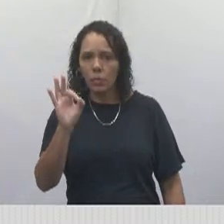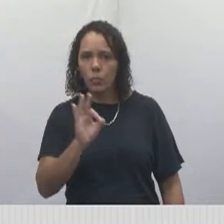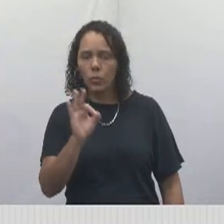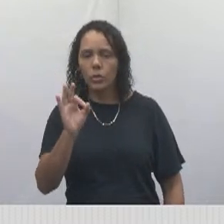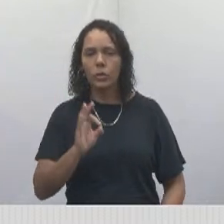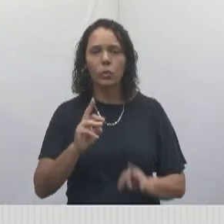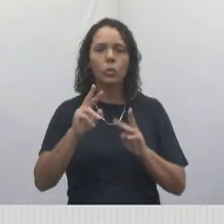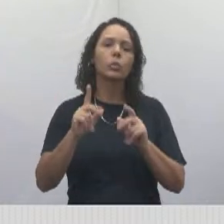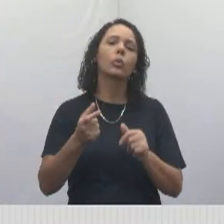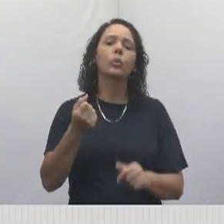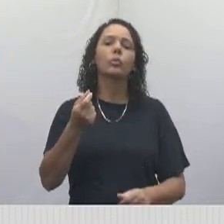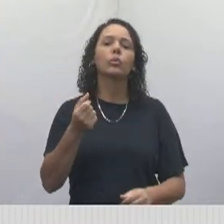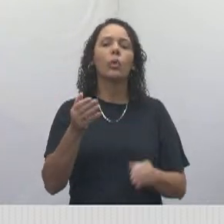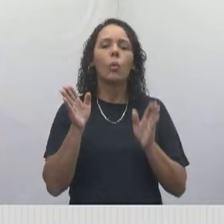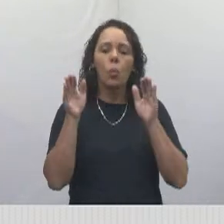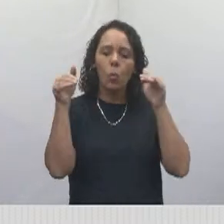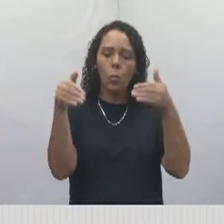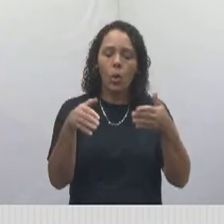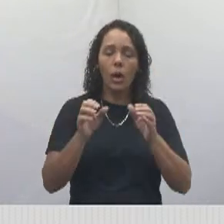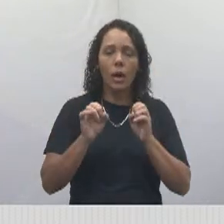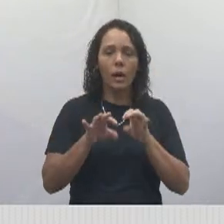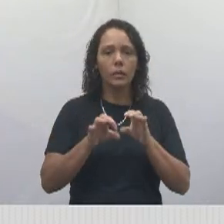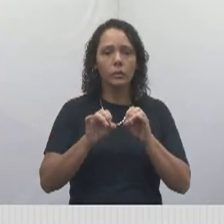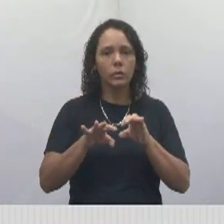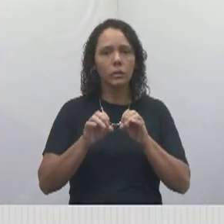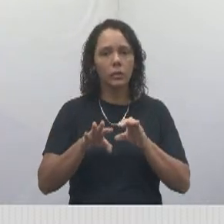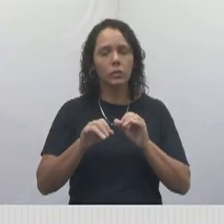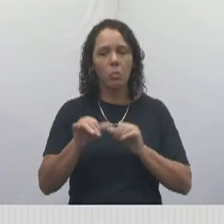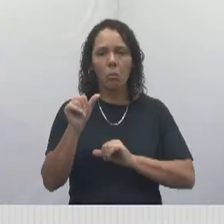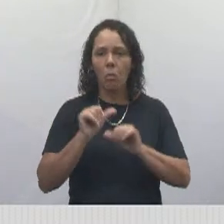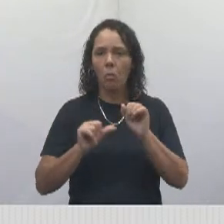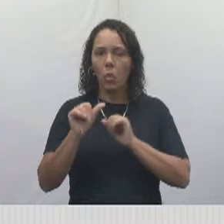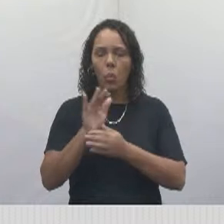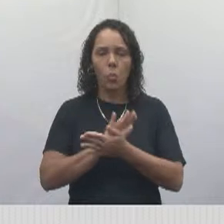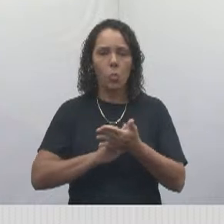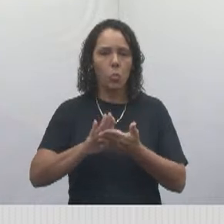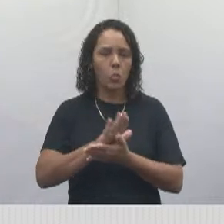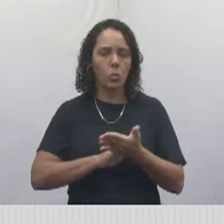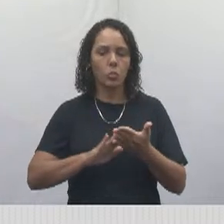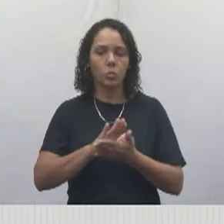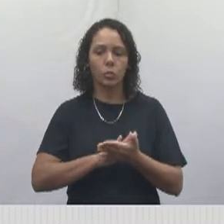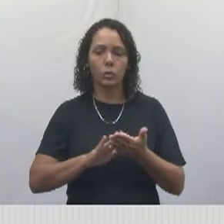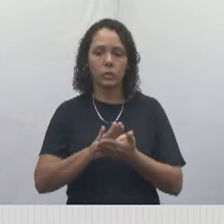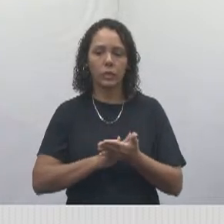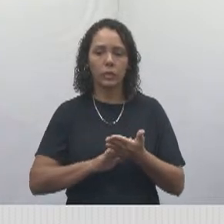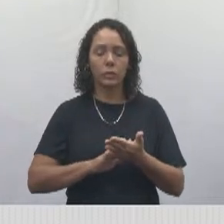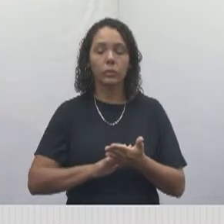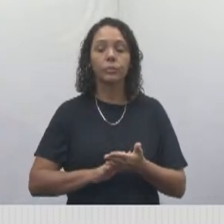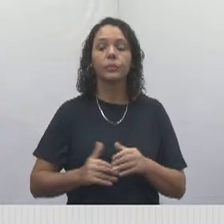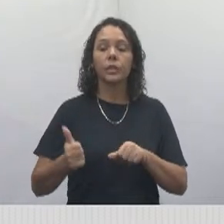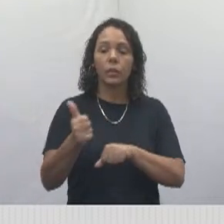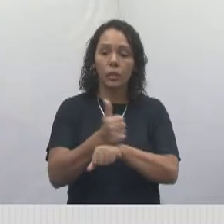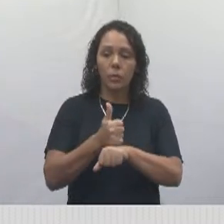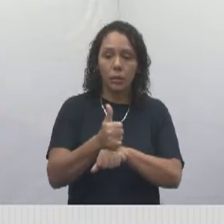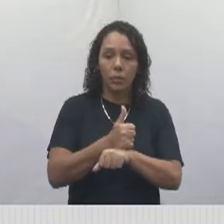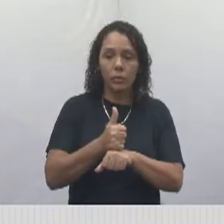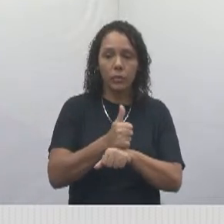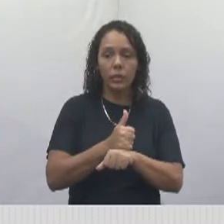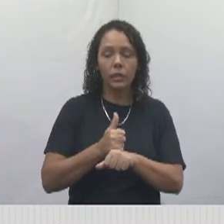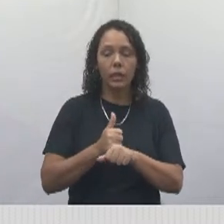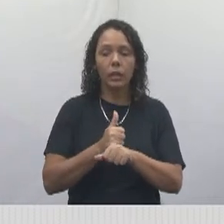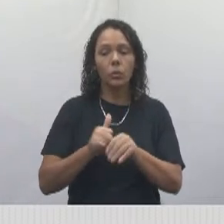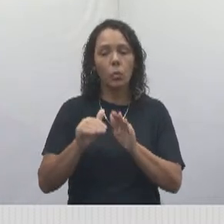para a educação. Ponto. Não houve nenhuma mudança de destinação de recursos. Para os profissionais, o limite